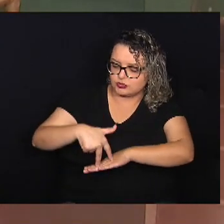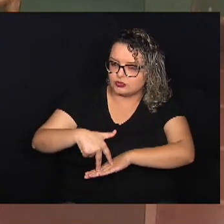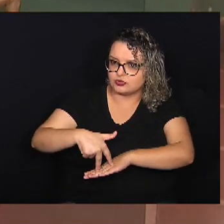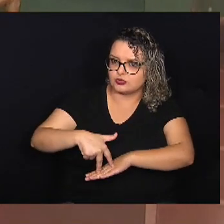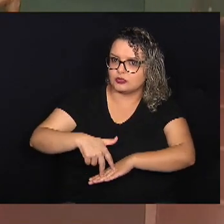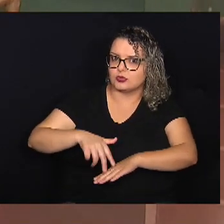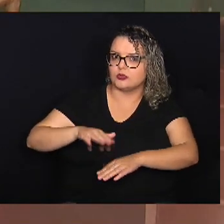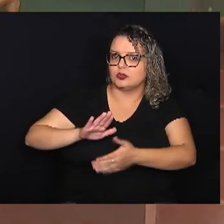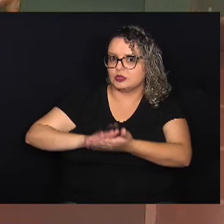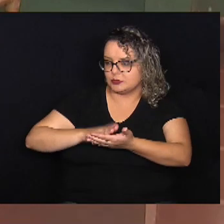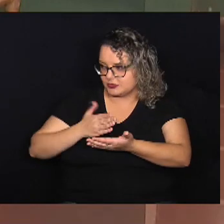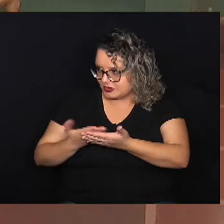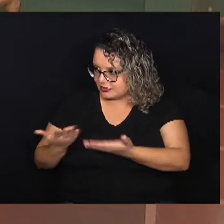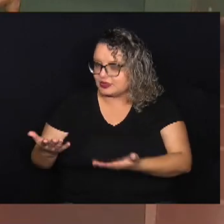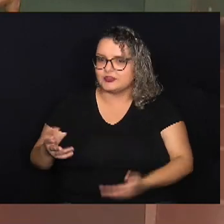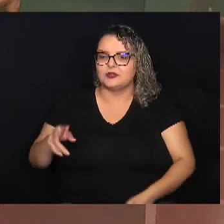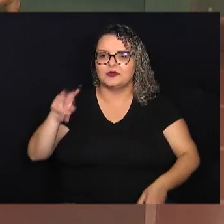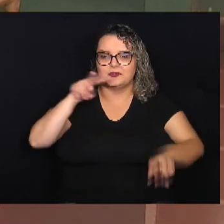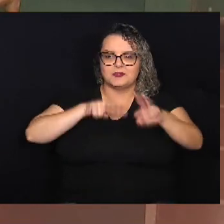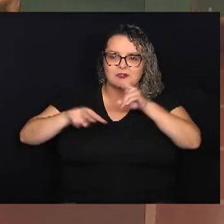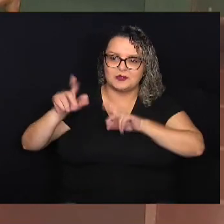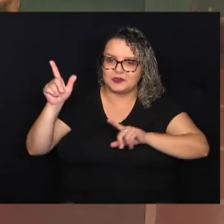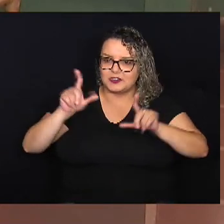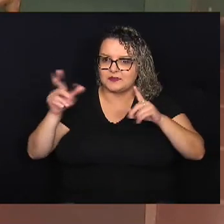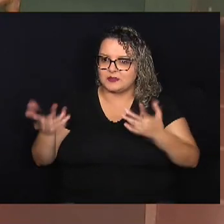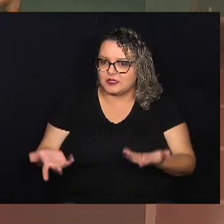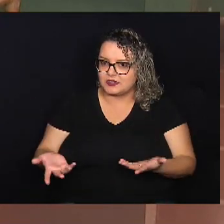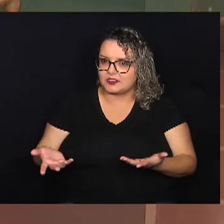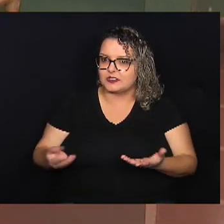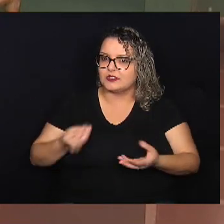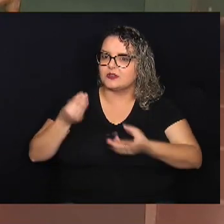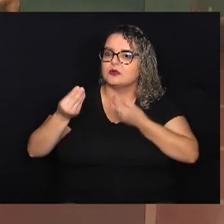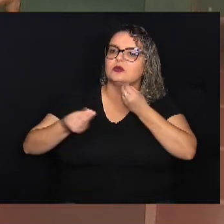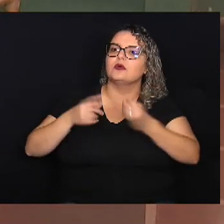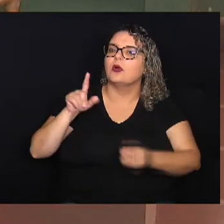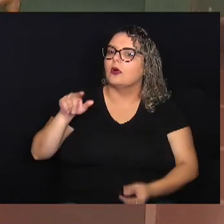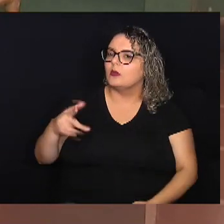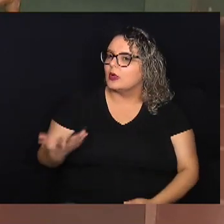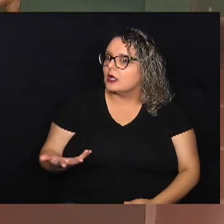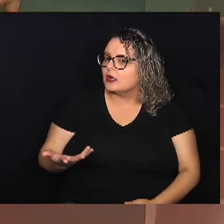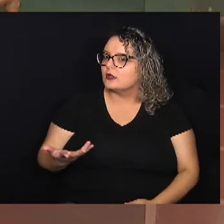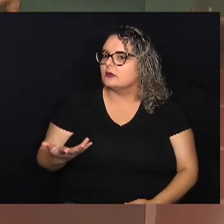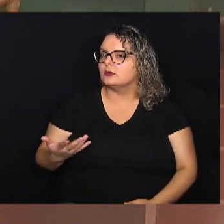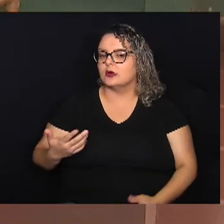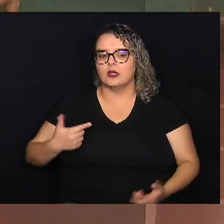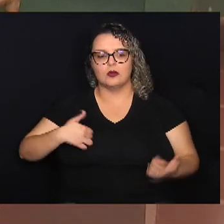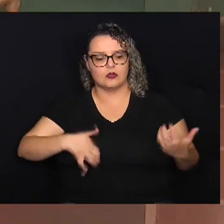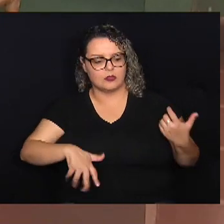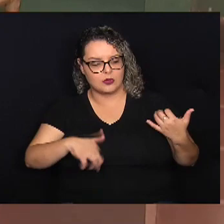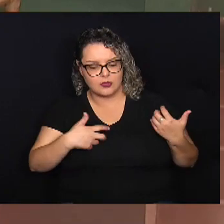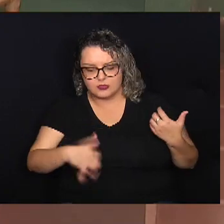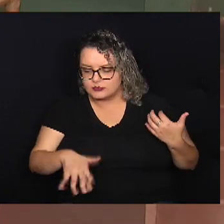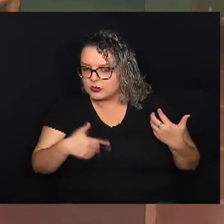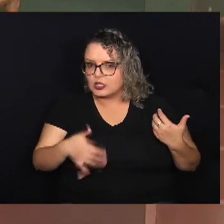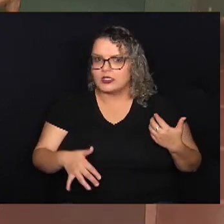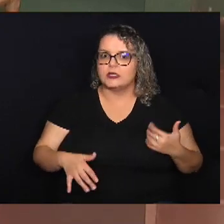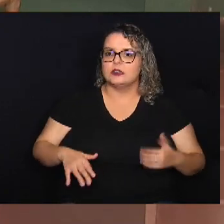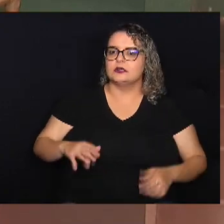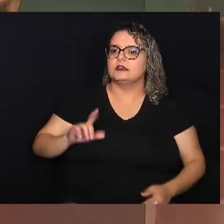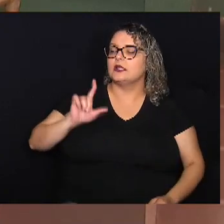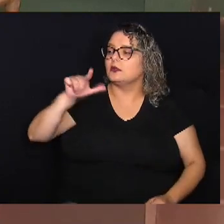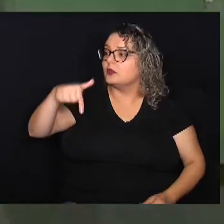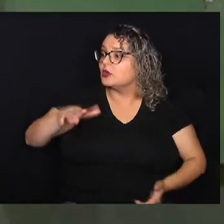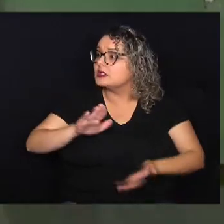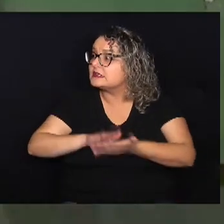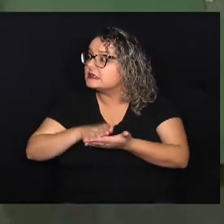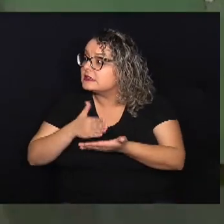interpretação, como vocês estão vendo aí na telinha. Como que é isso? Você está aqui tocando a sua viola, daqui a pouco você está